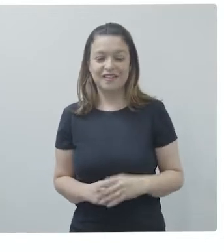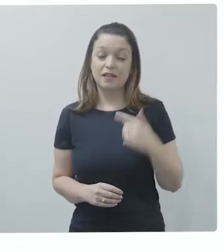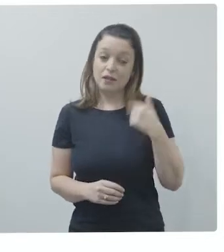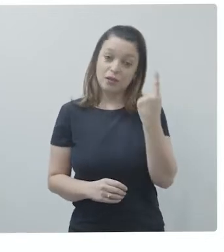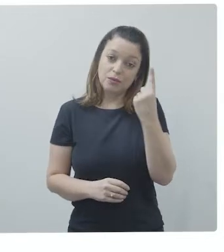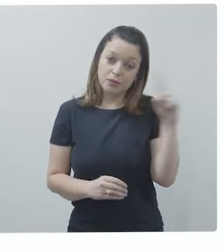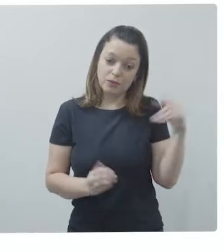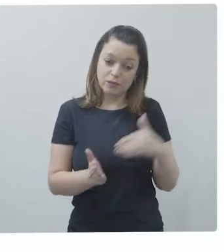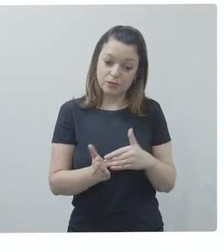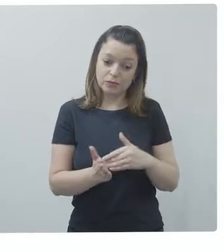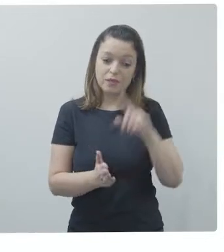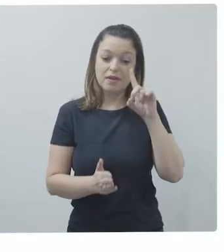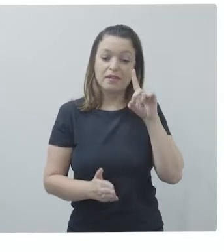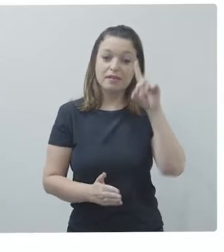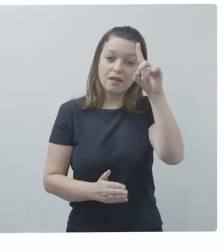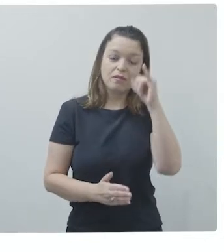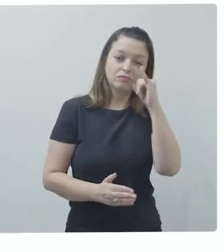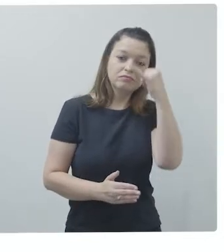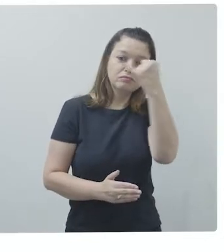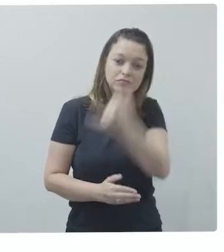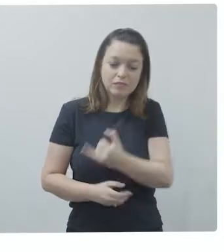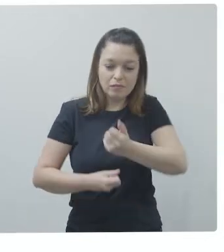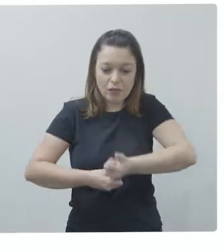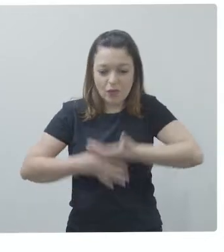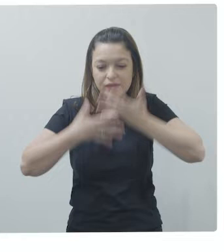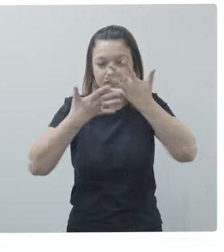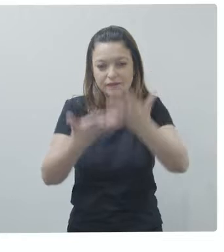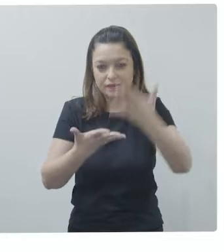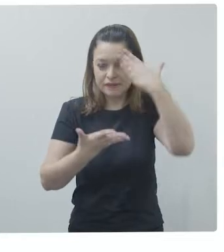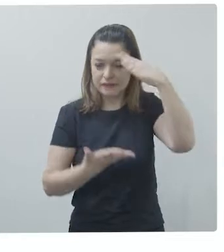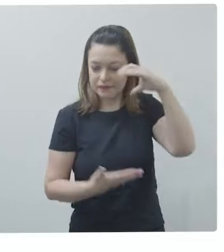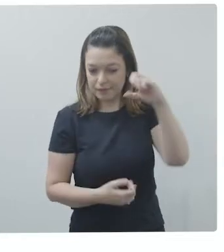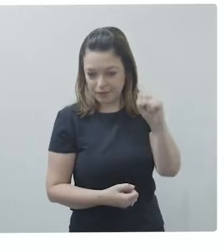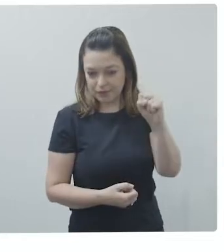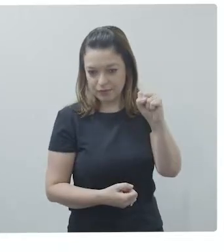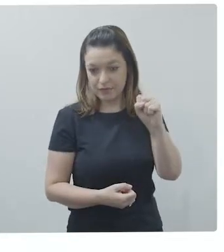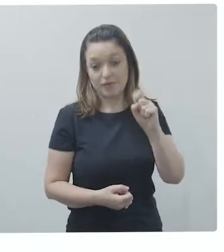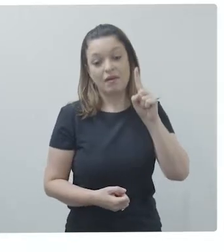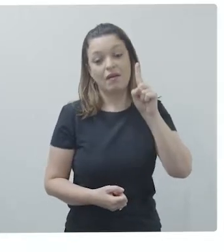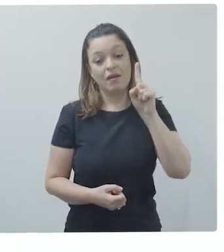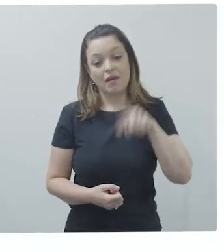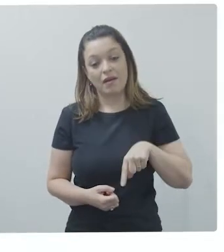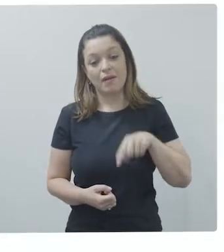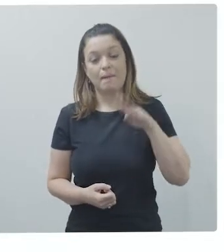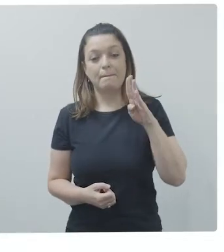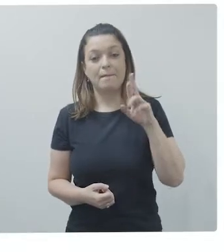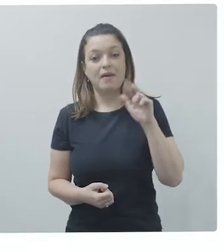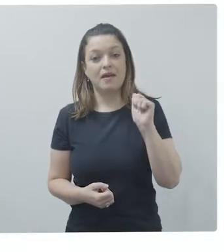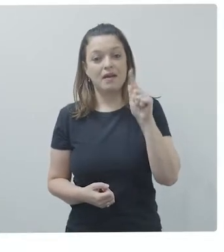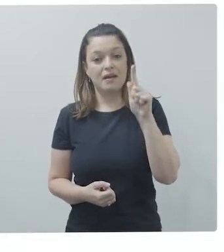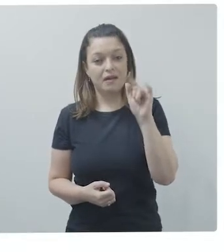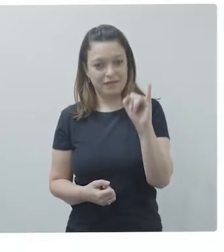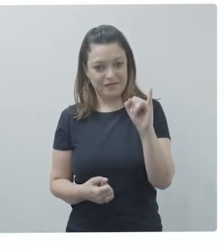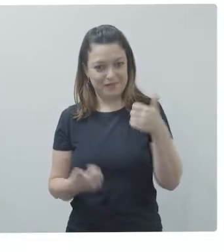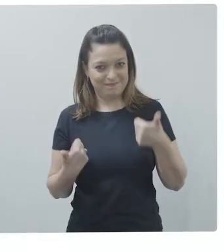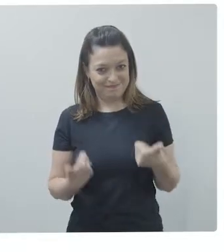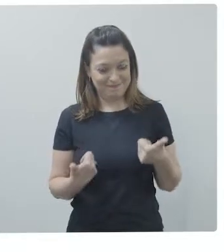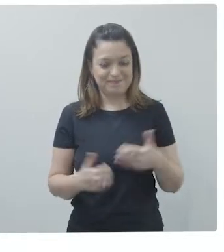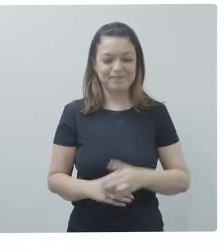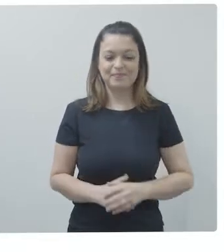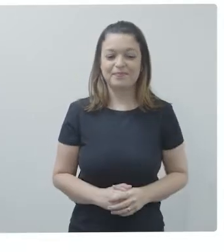claro, Deus mensageiro da poesia e sabedoria. Nós temos o Brag. Bacana, né? A gente